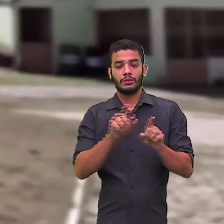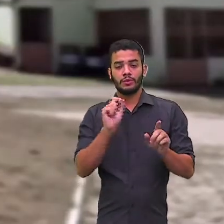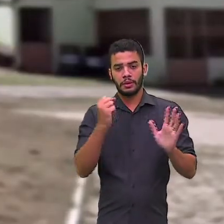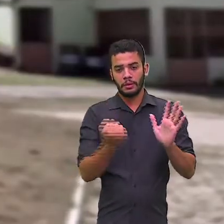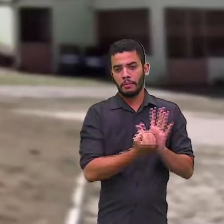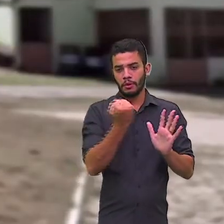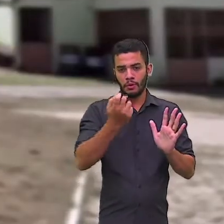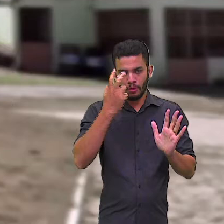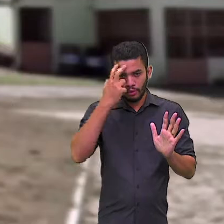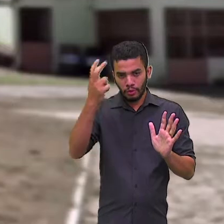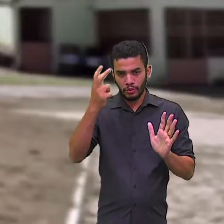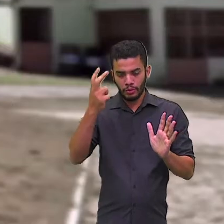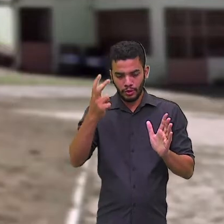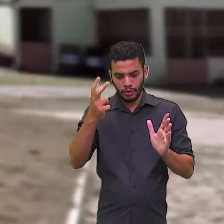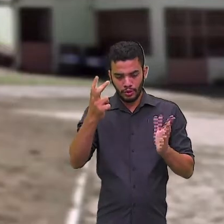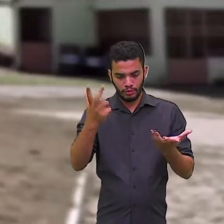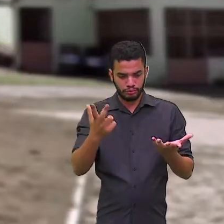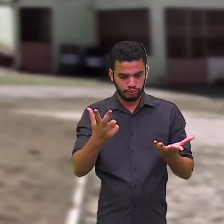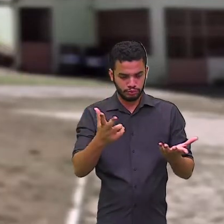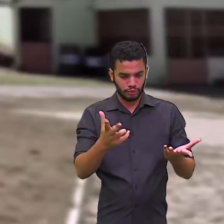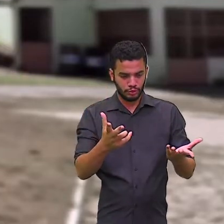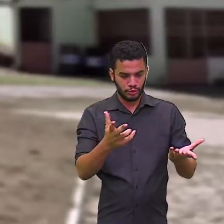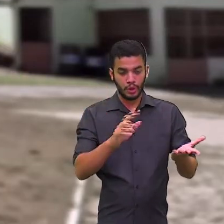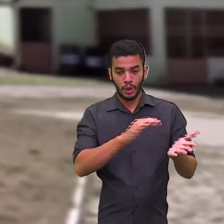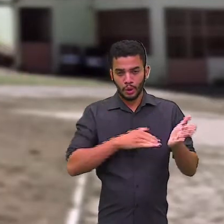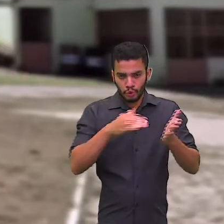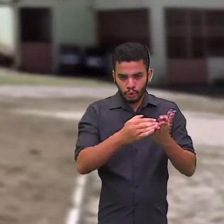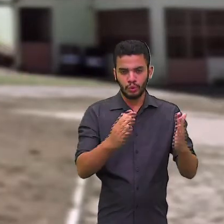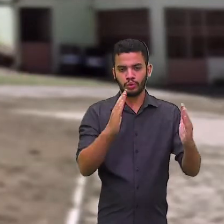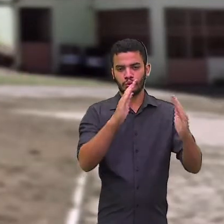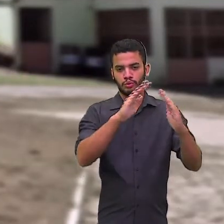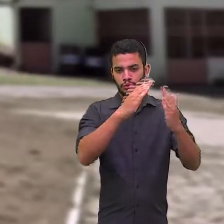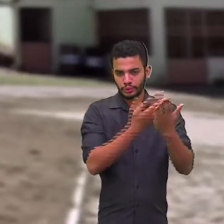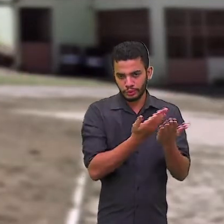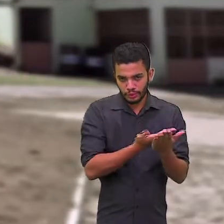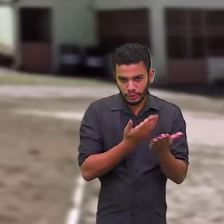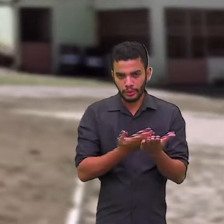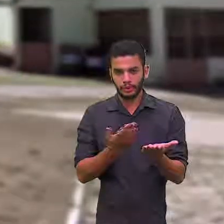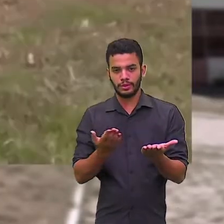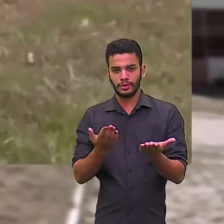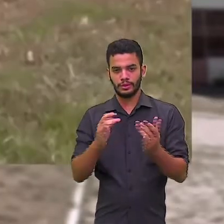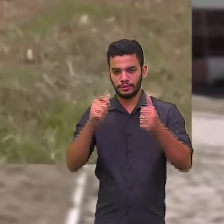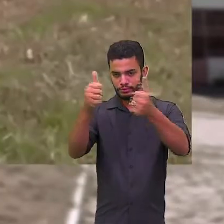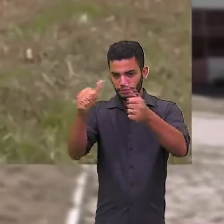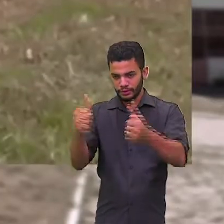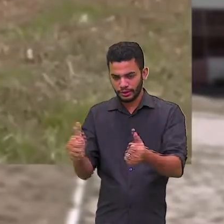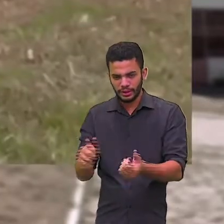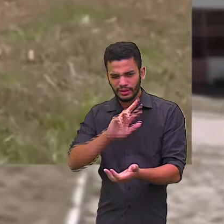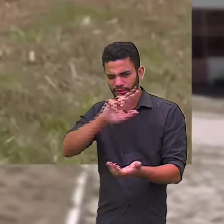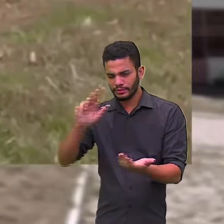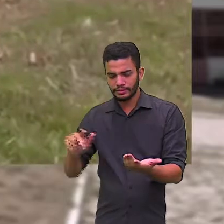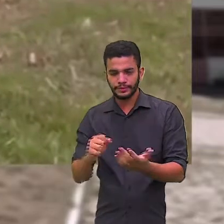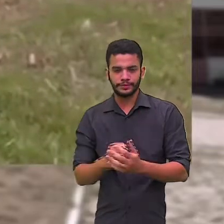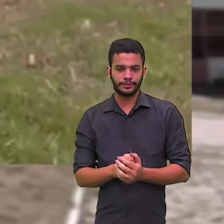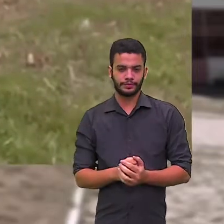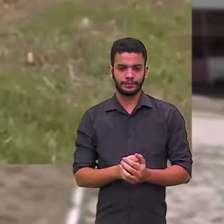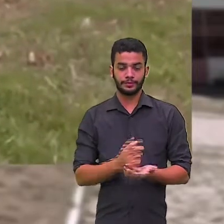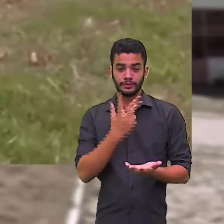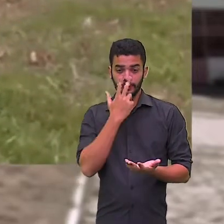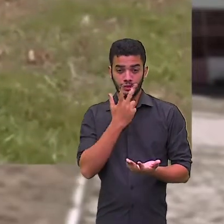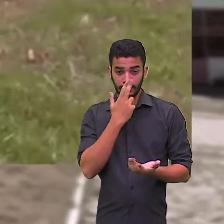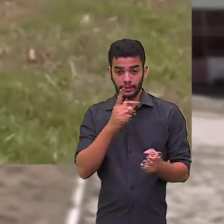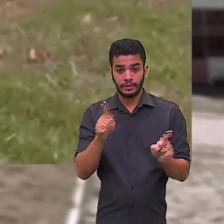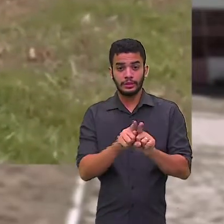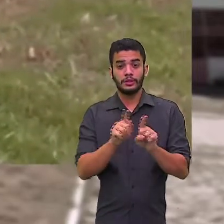conjunto de todos os bens, tanto quanto igrejas, escolas ou até mesmo estátuas. É como se fosse uma tradição do lugar,